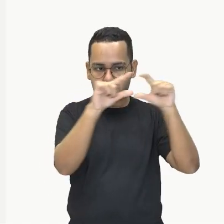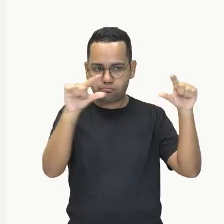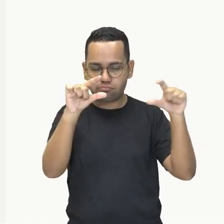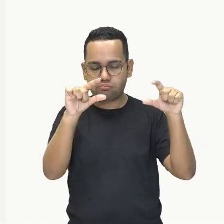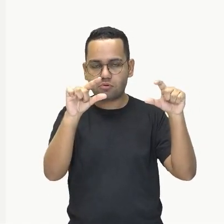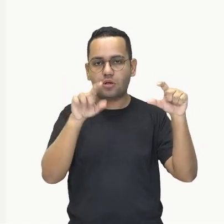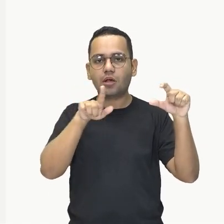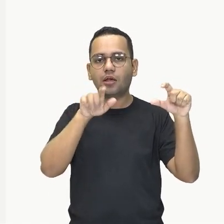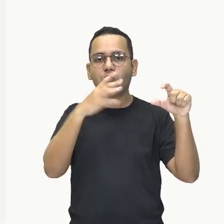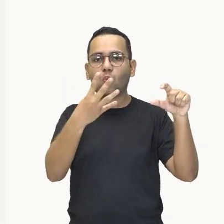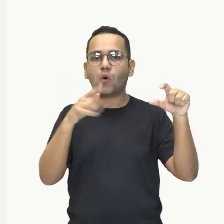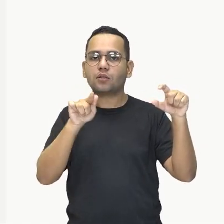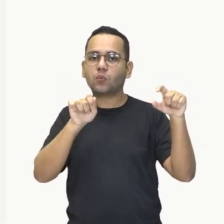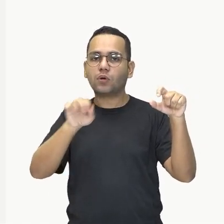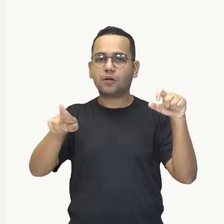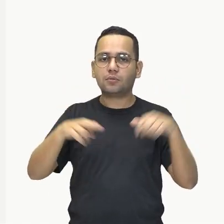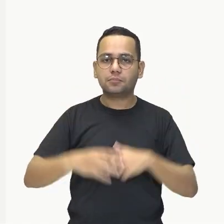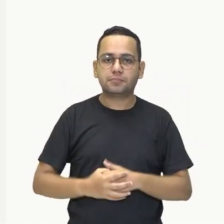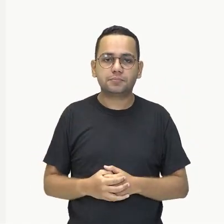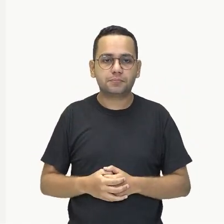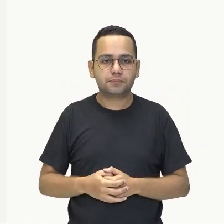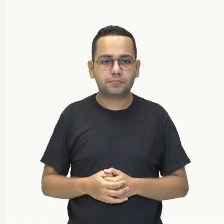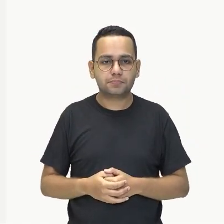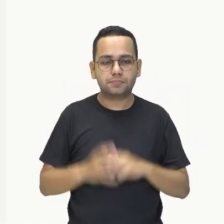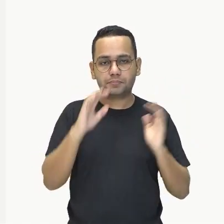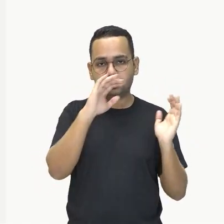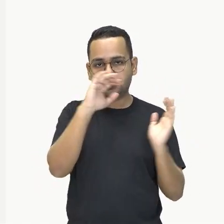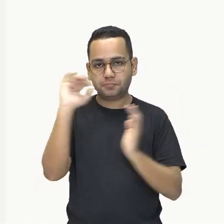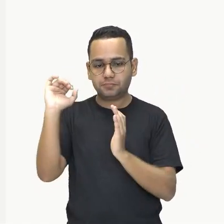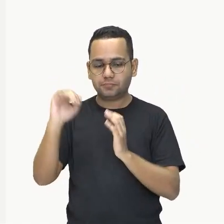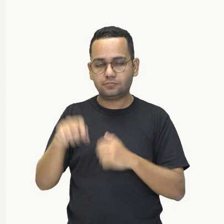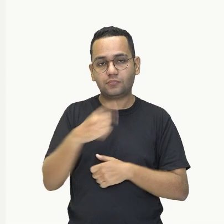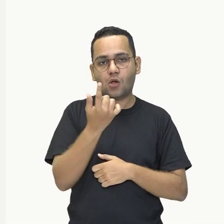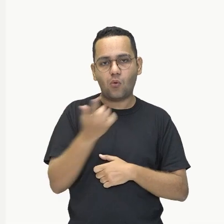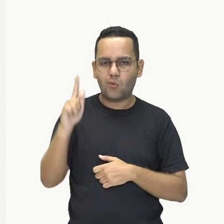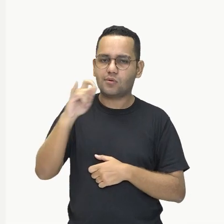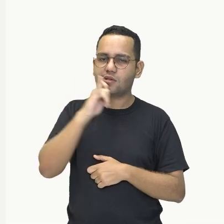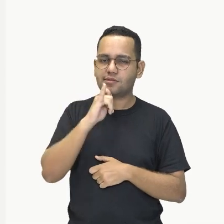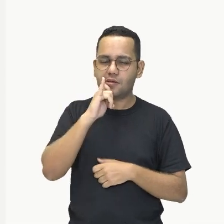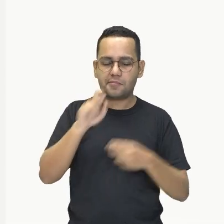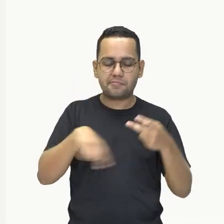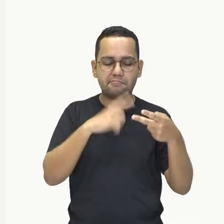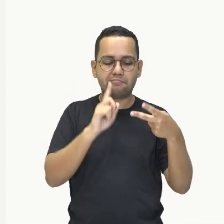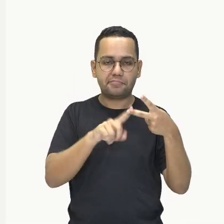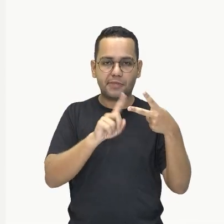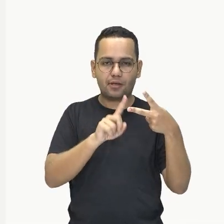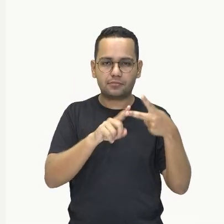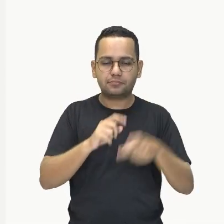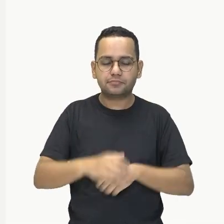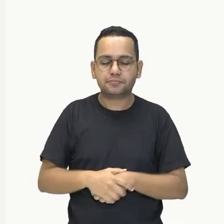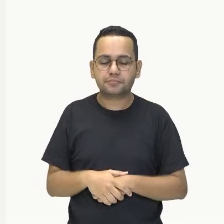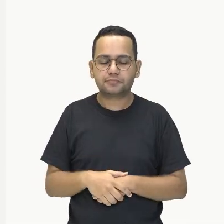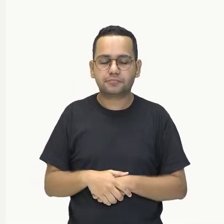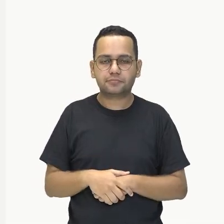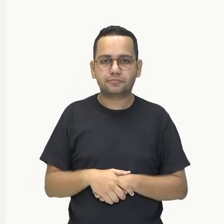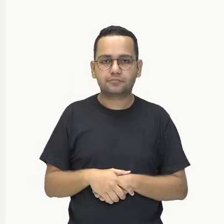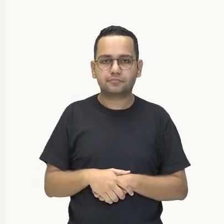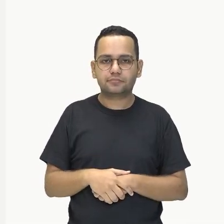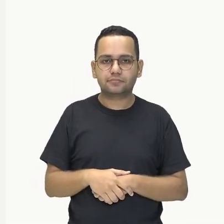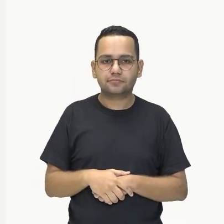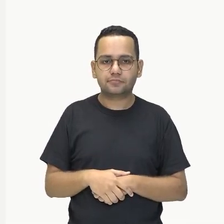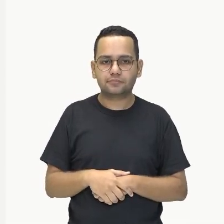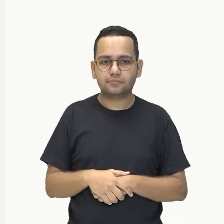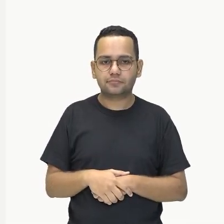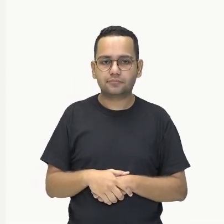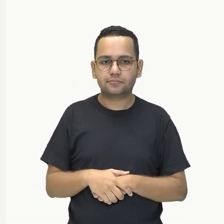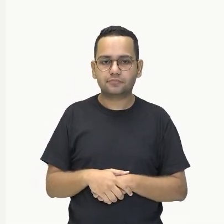grau, tá bom? Seguindo aqui, vamos para a nossa letra B, nosso segundo exemplo.